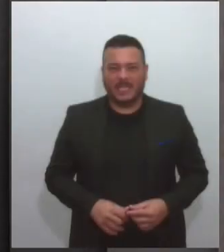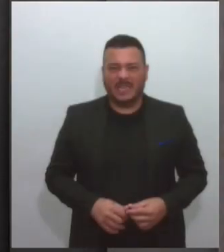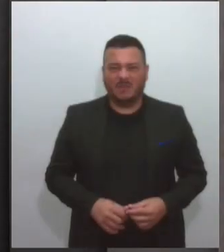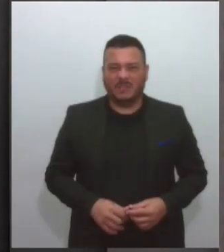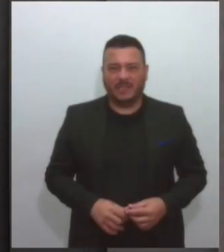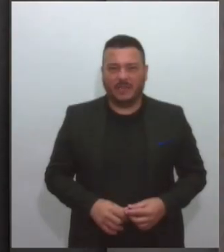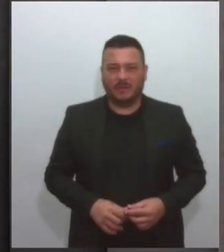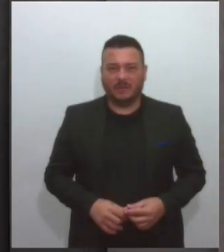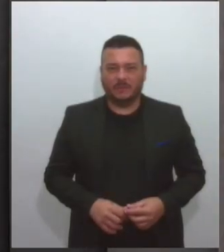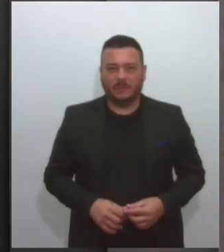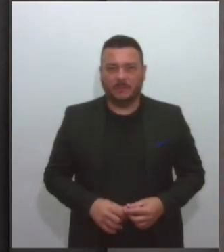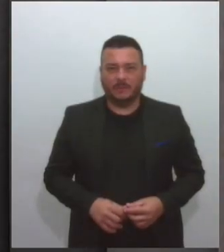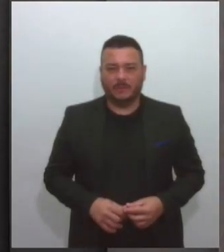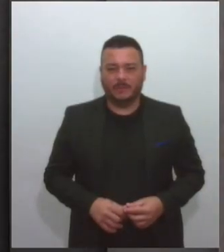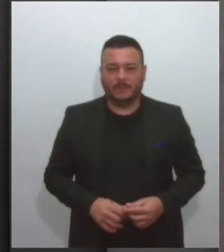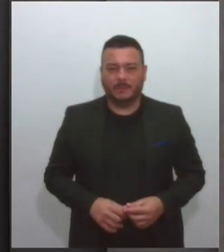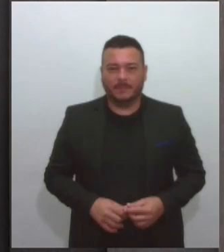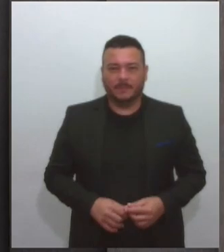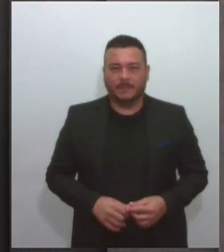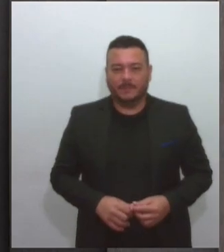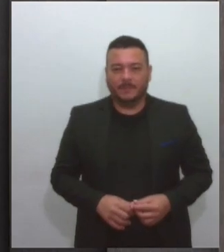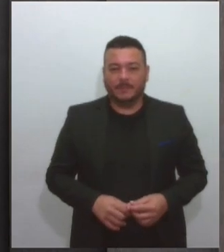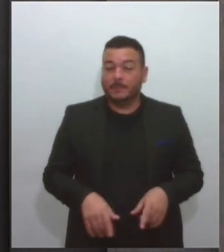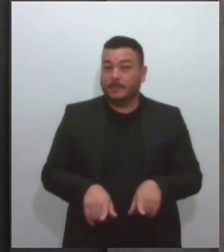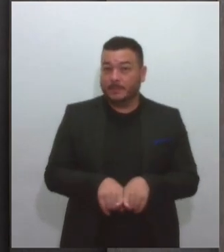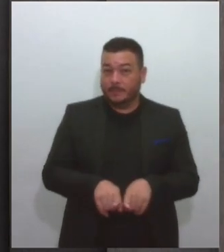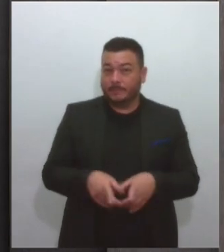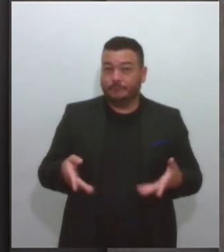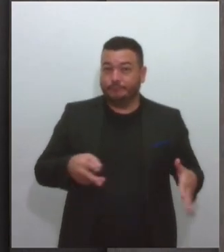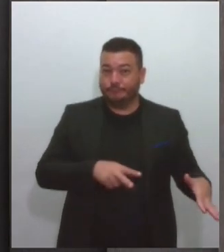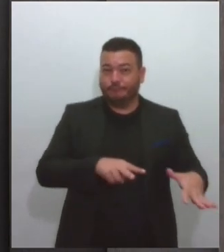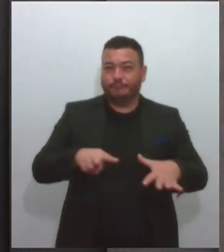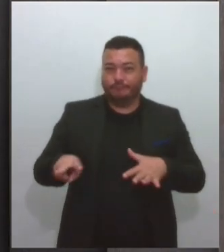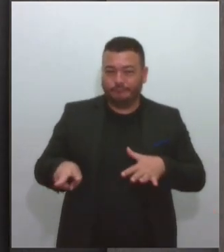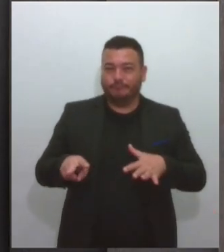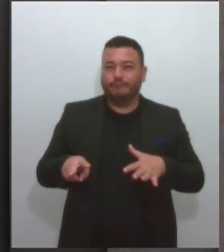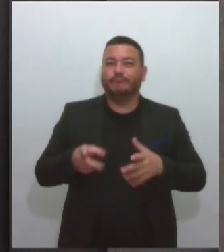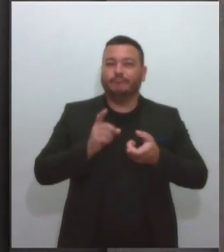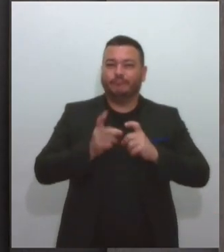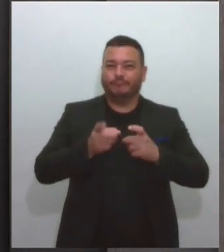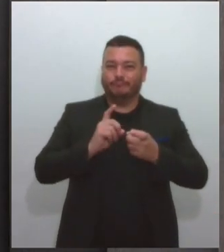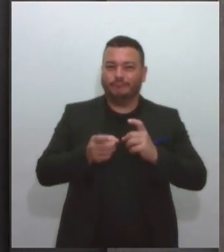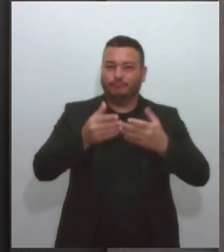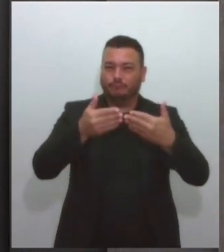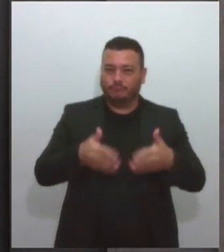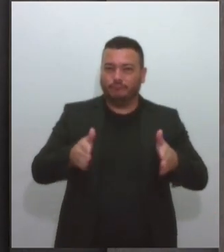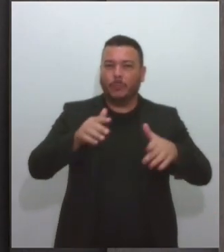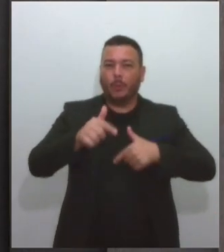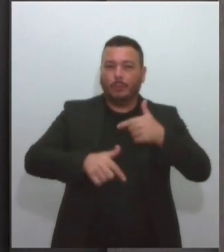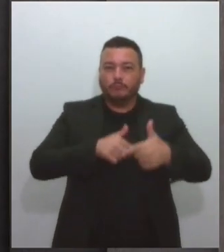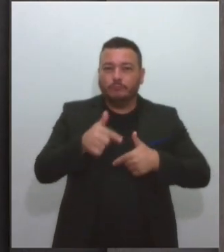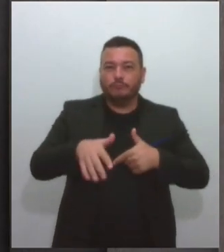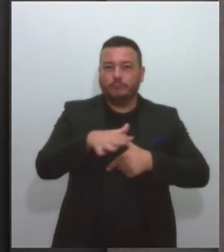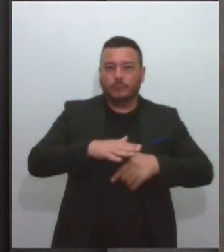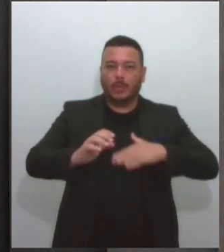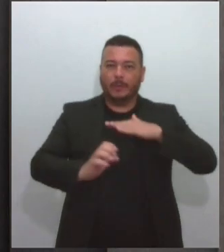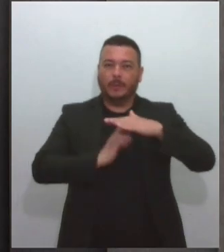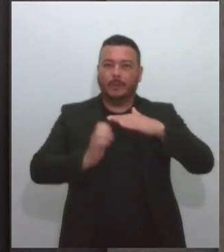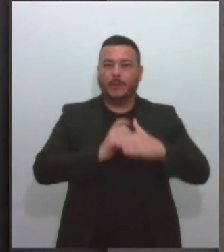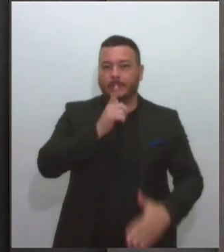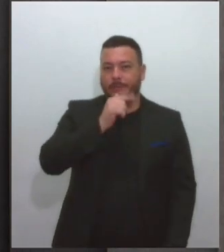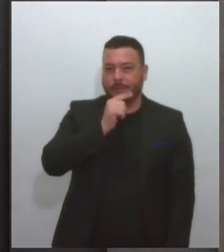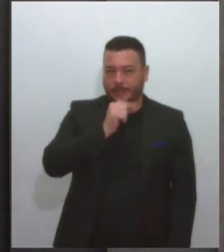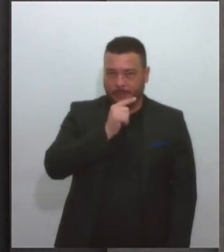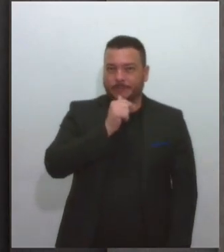Na primeira sessão plenária da semana, a concessão parcial dos serviços da Companhia de Saneamento de Sergipe foi